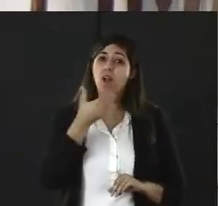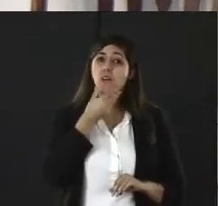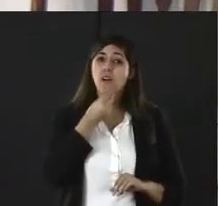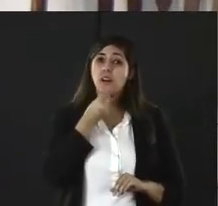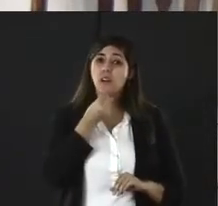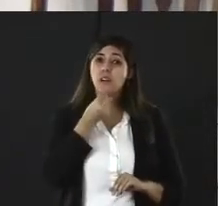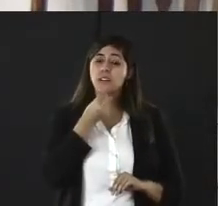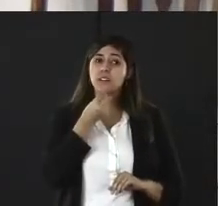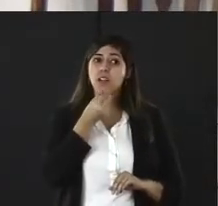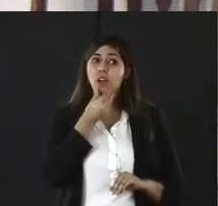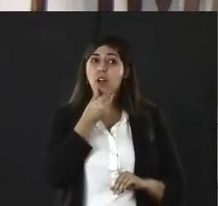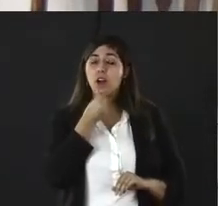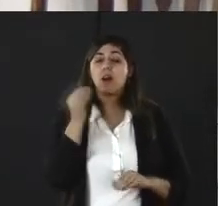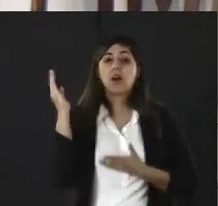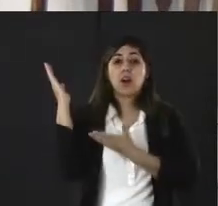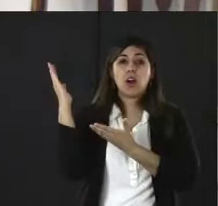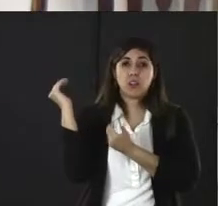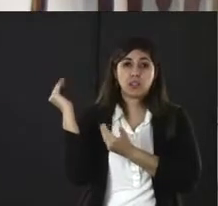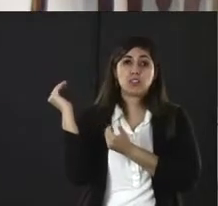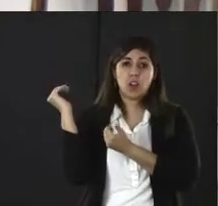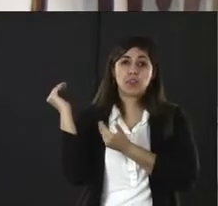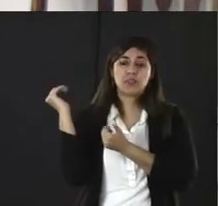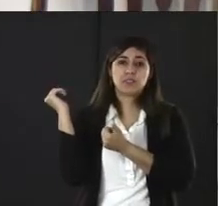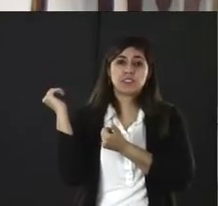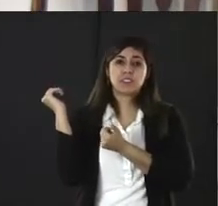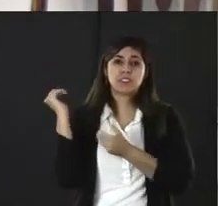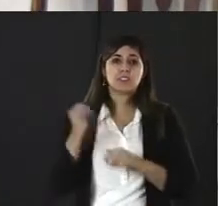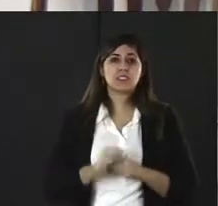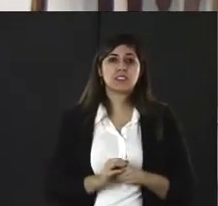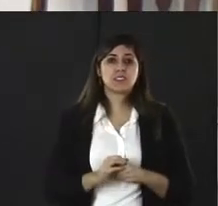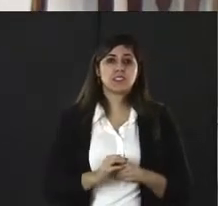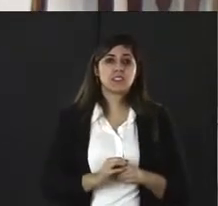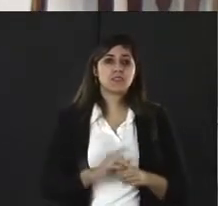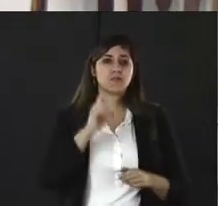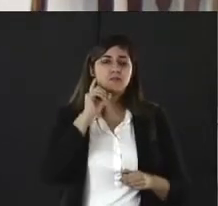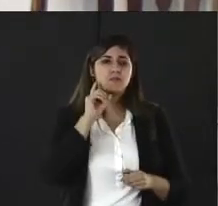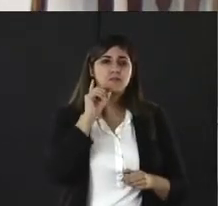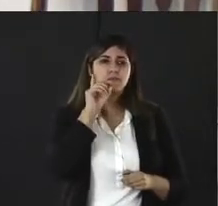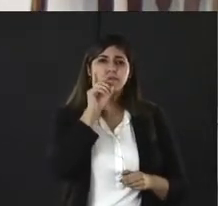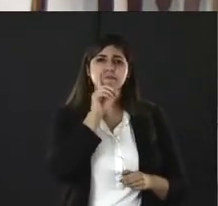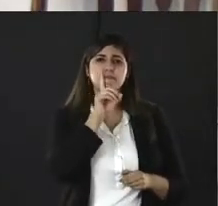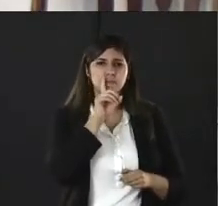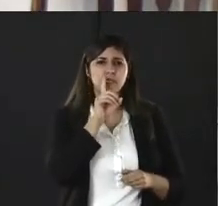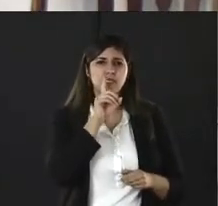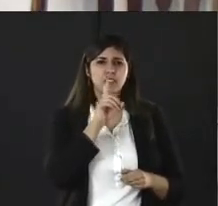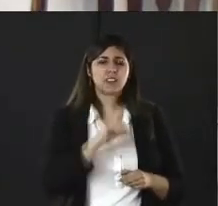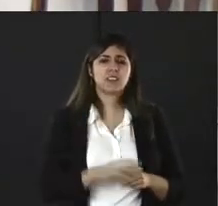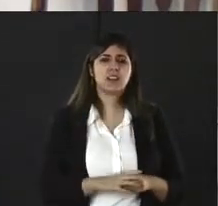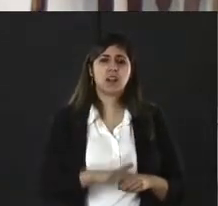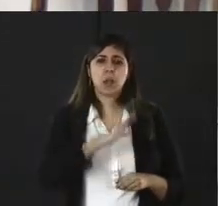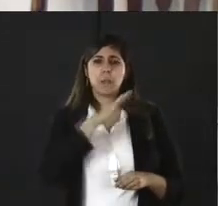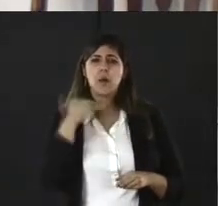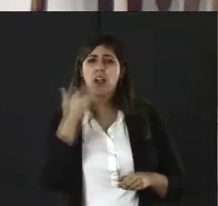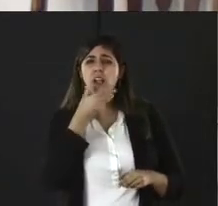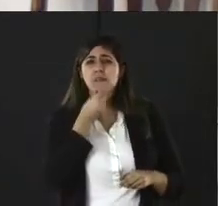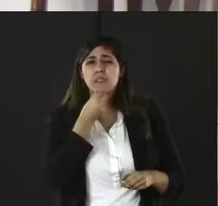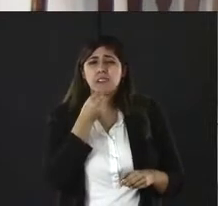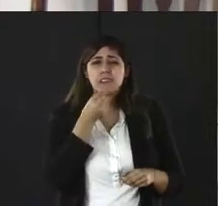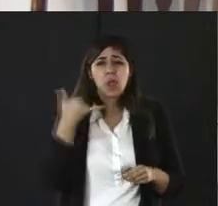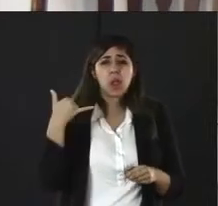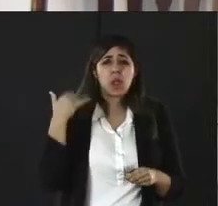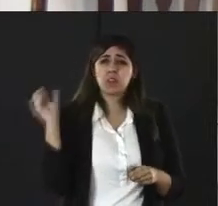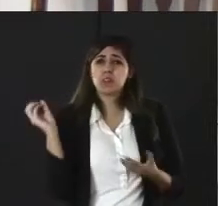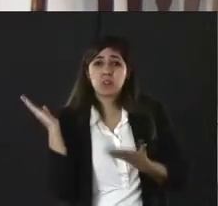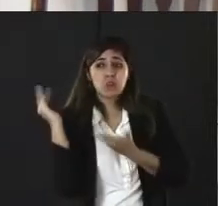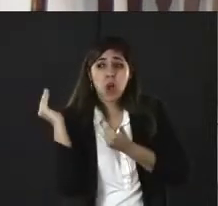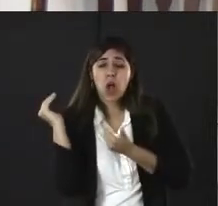no rio de janeiro também haverá justiça joão pedro se não me falha a memória o nome guri 15 anos de